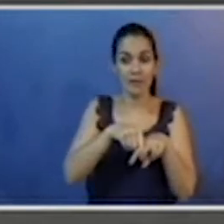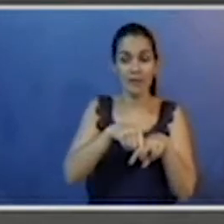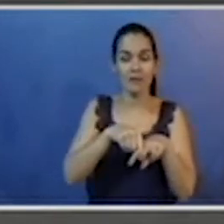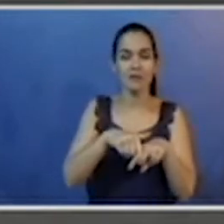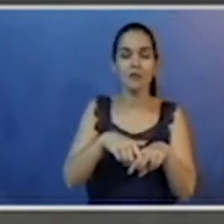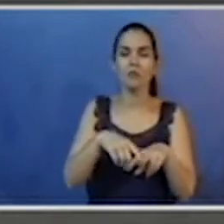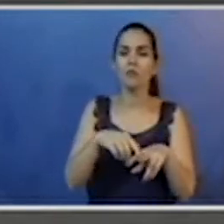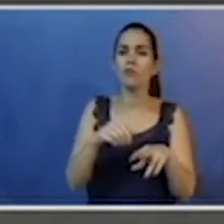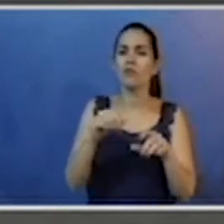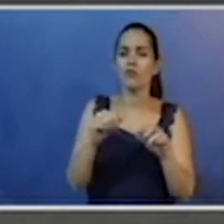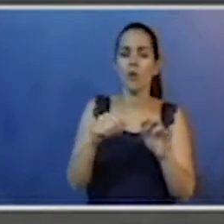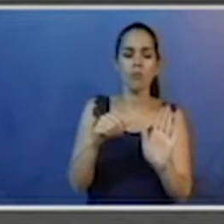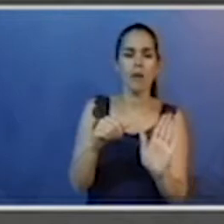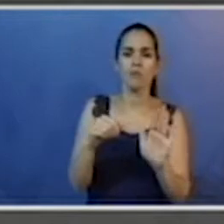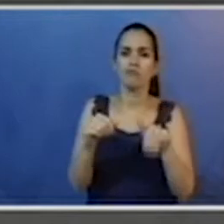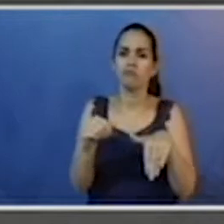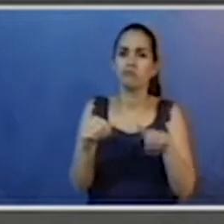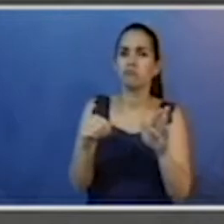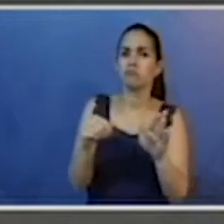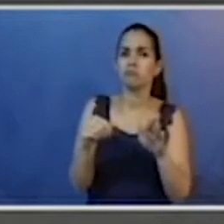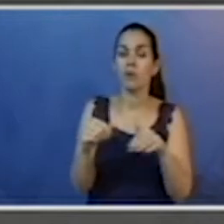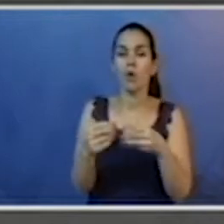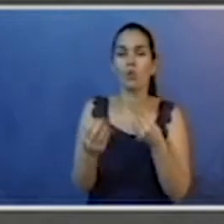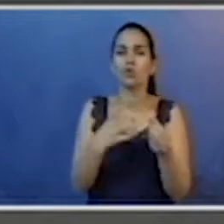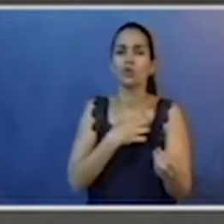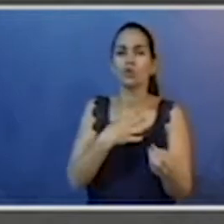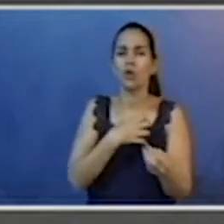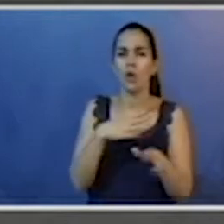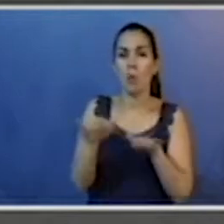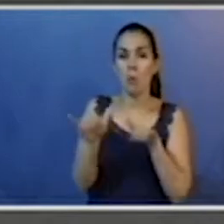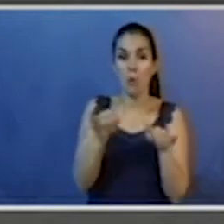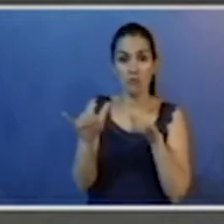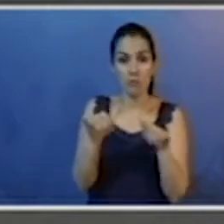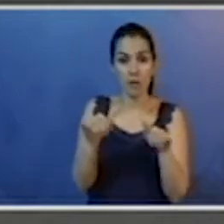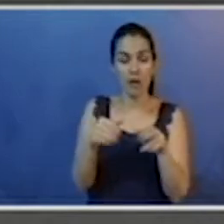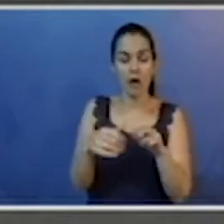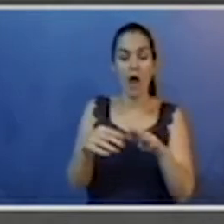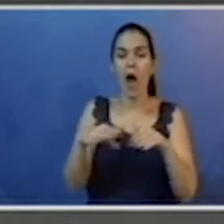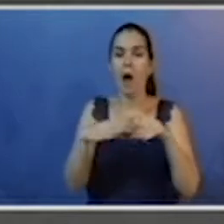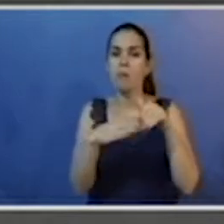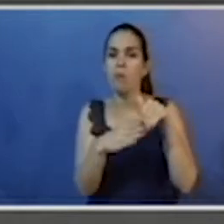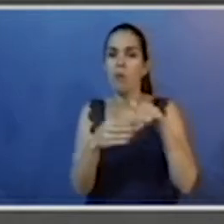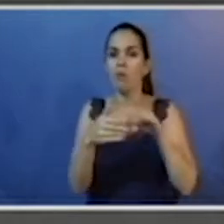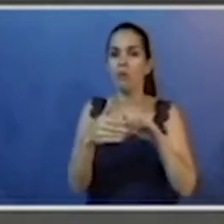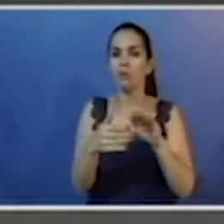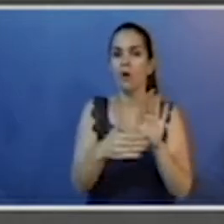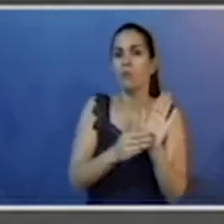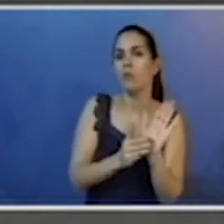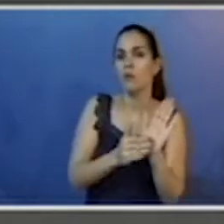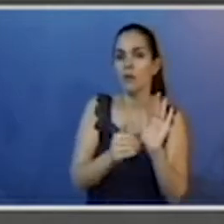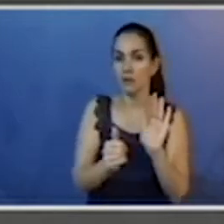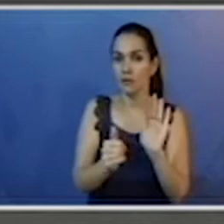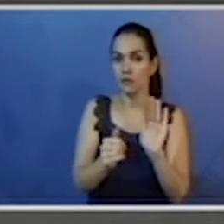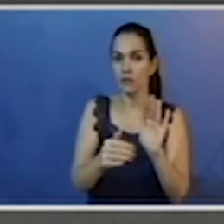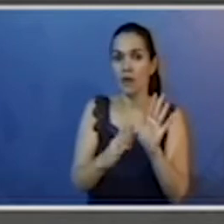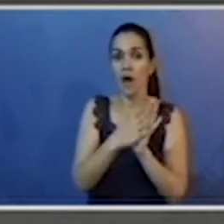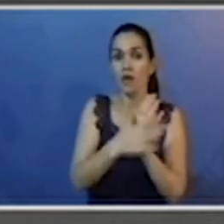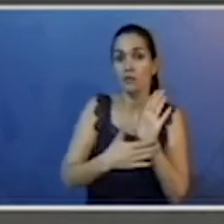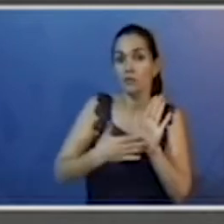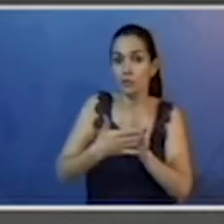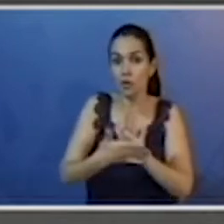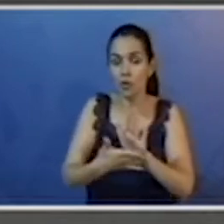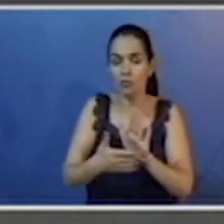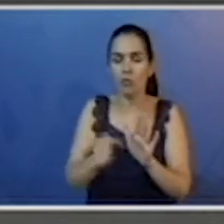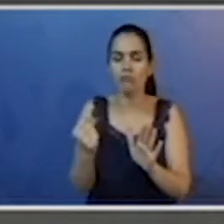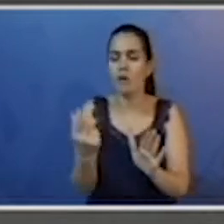várias partes do pé e o jeito como a gente movimenta o pé a ponta do pé o peito do pé a sola do pé